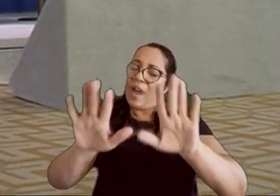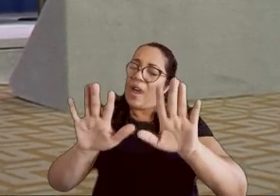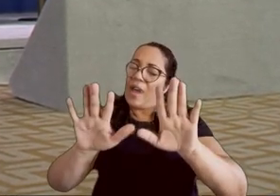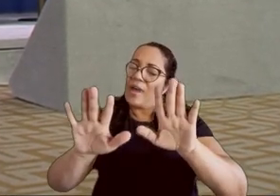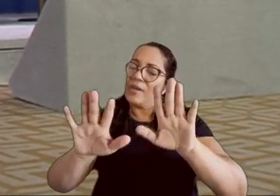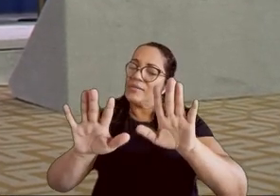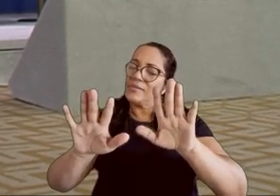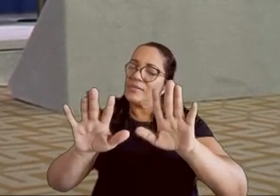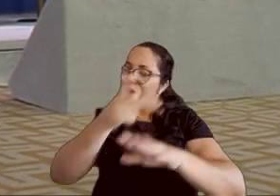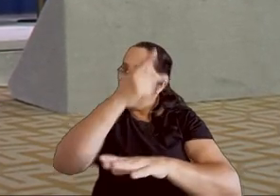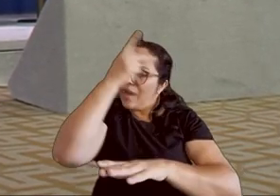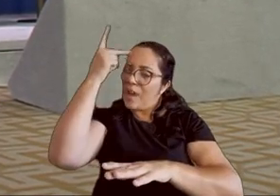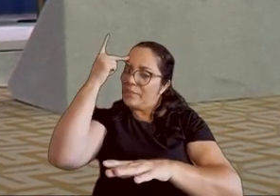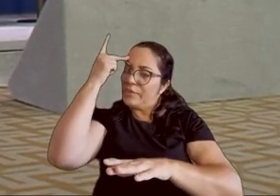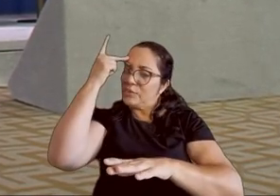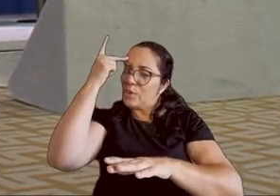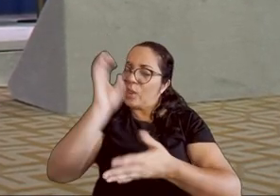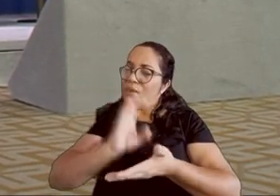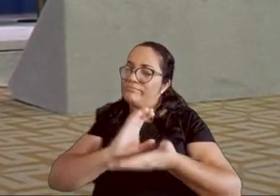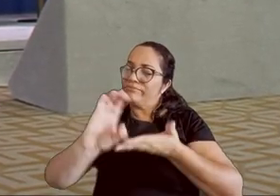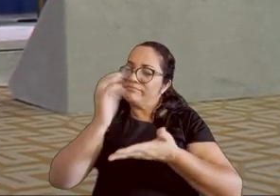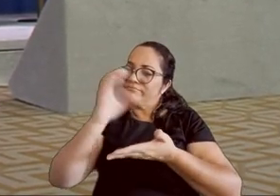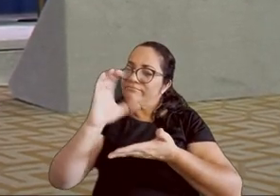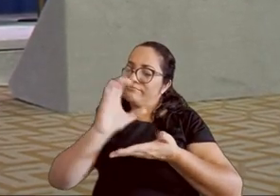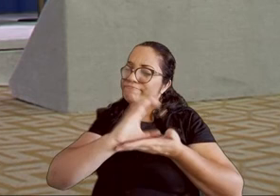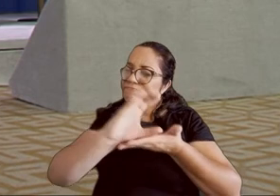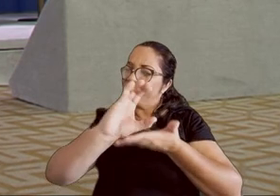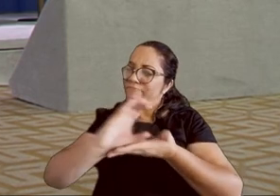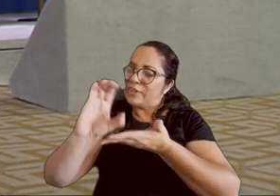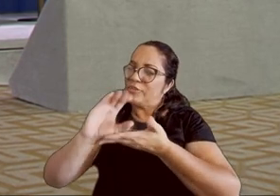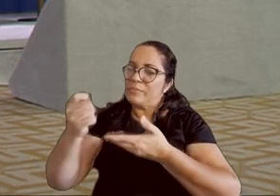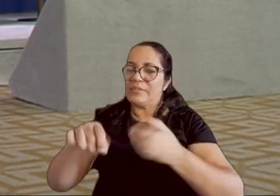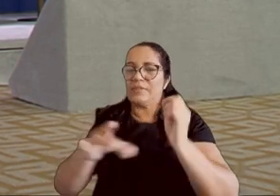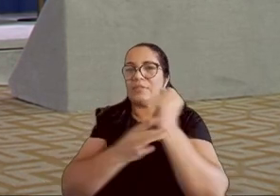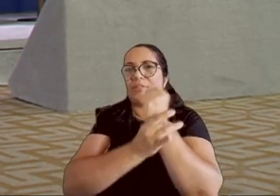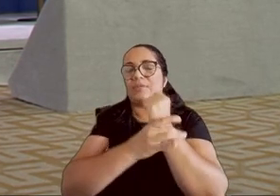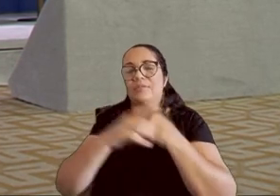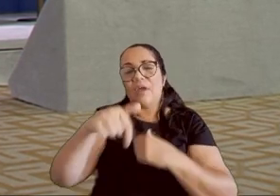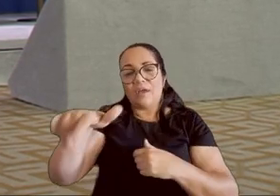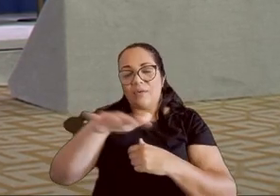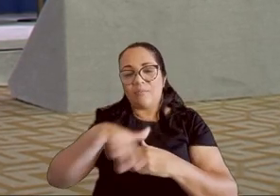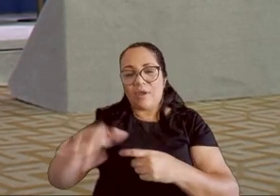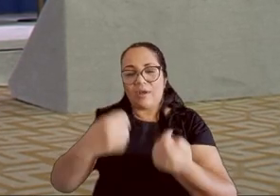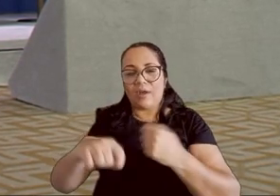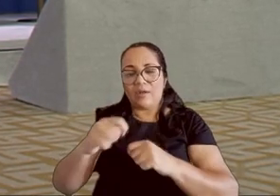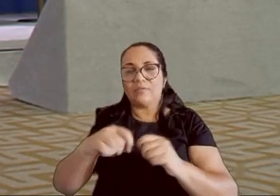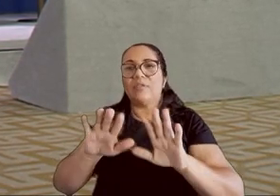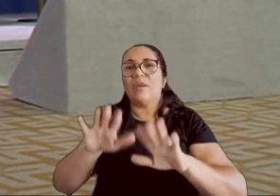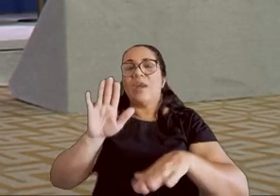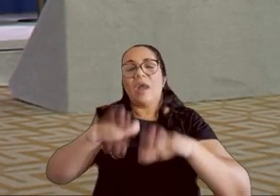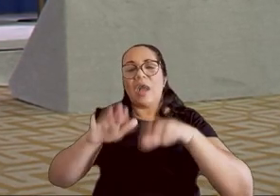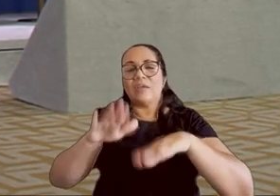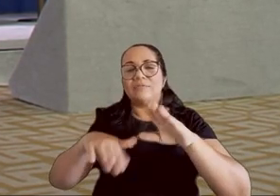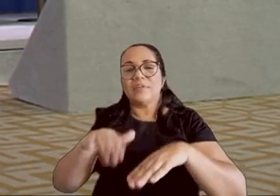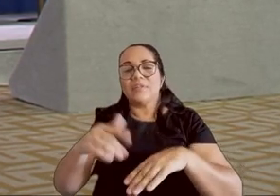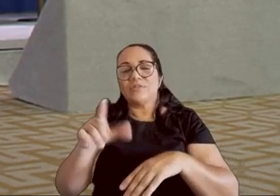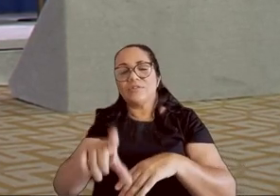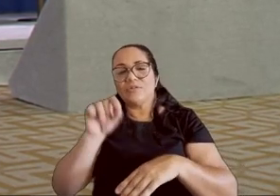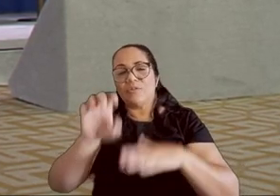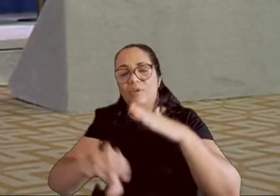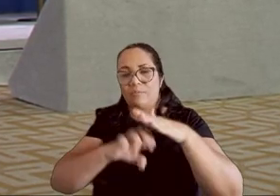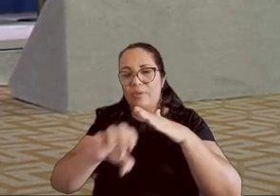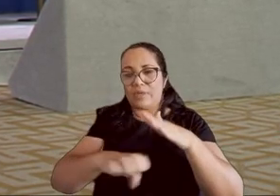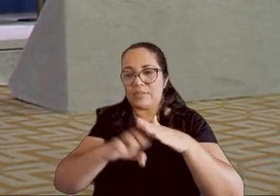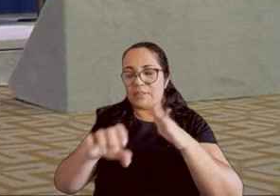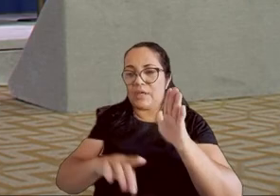acontece isso mas isso por pelo nosso mercado ser mais regulado mas restritivo às vezes do prefere companhia ali se o cova não tinha três prefiro que ela